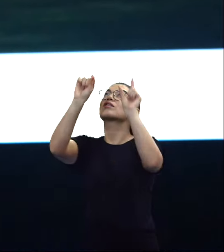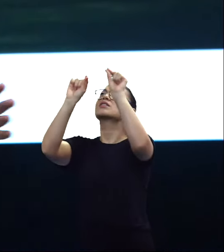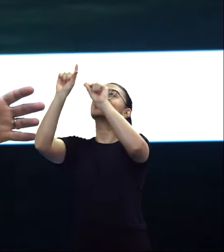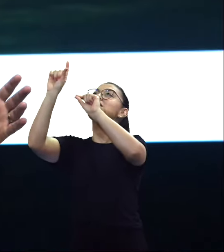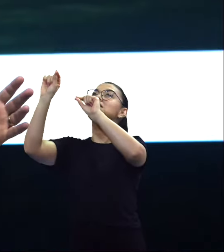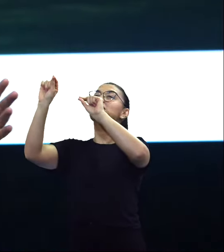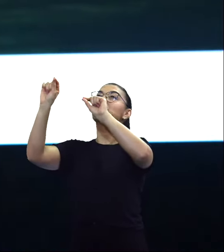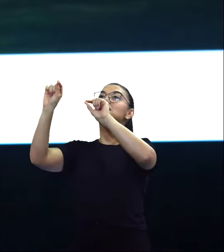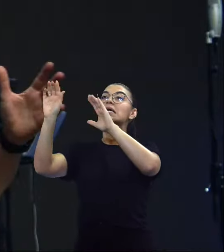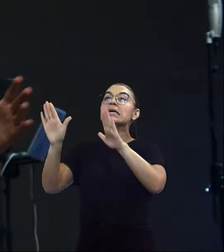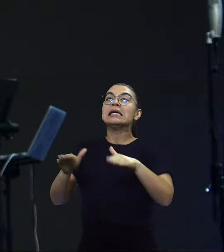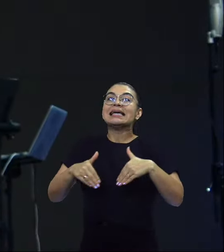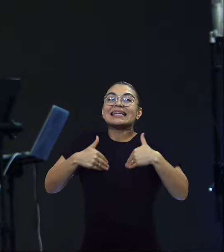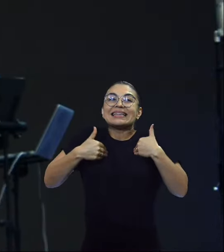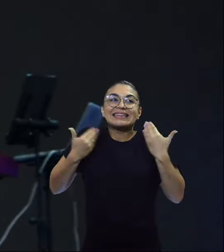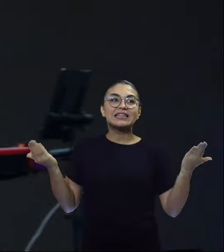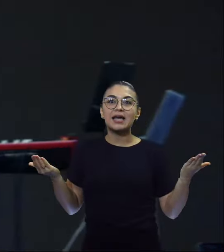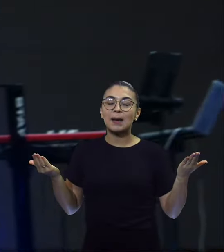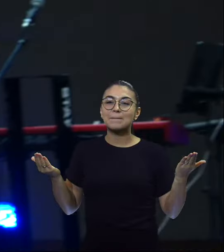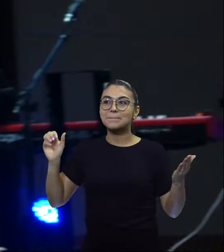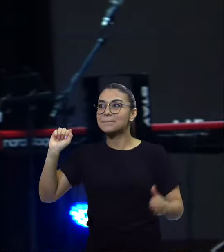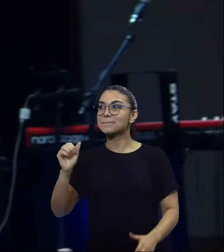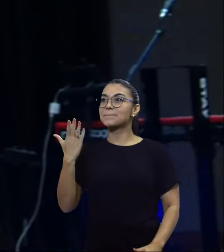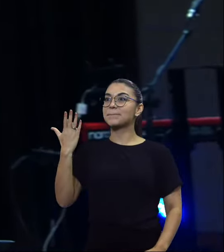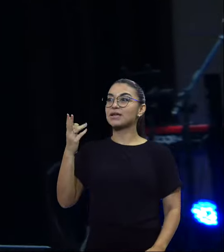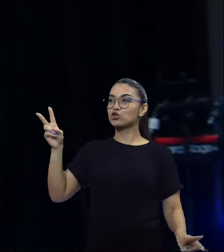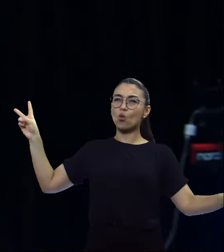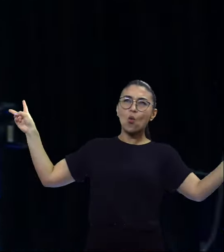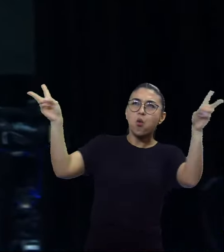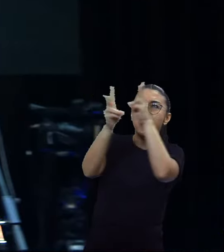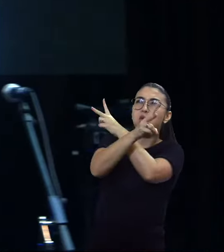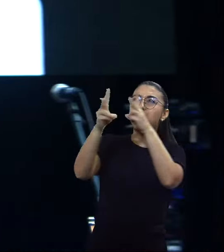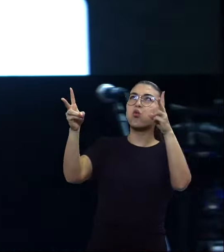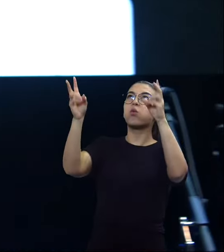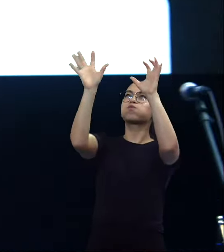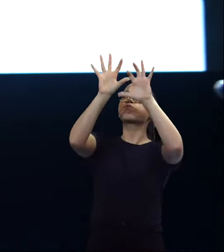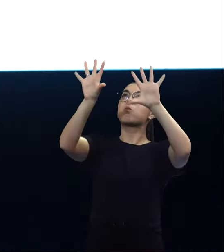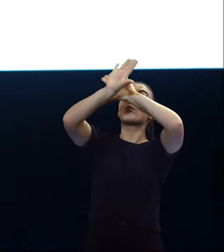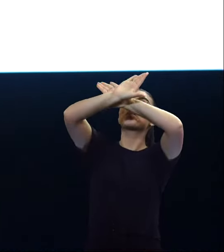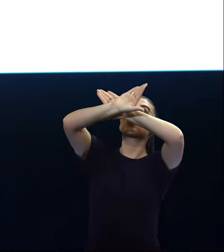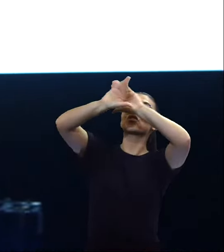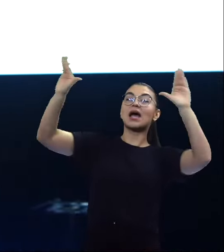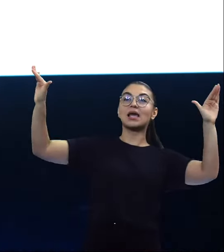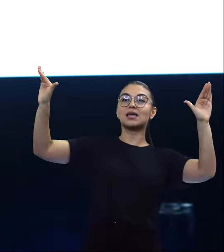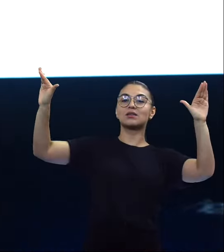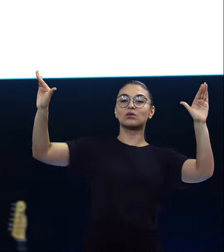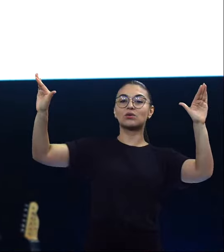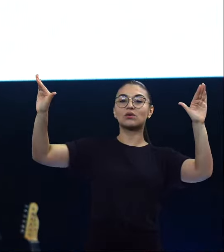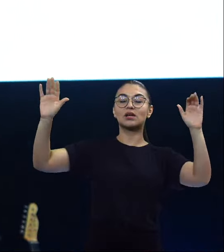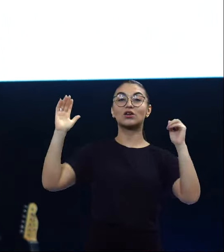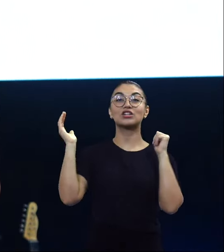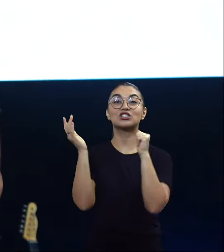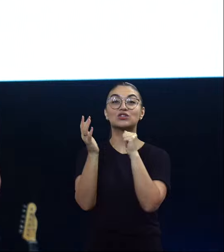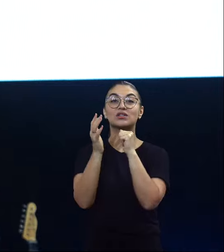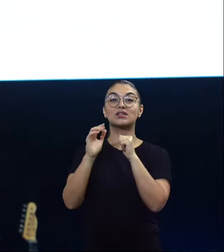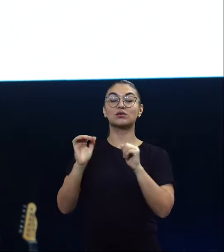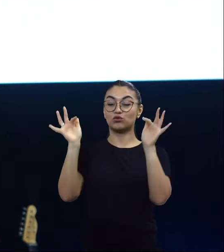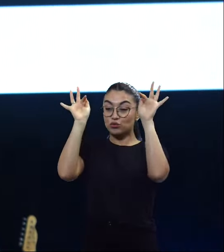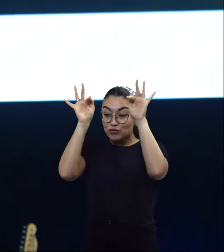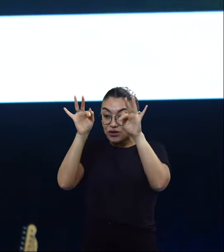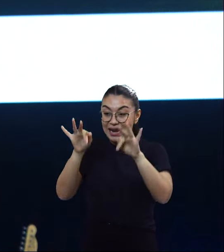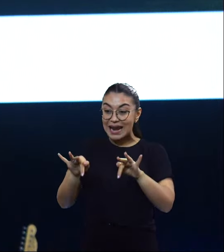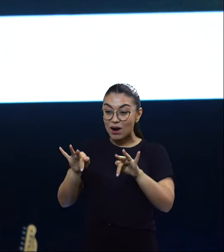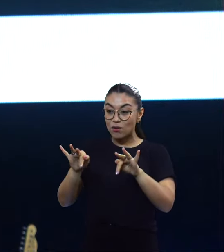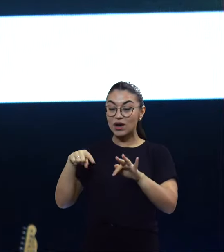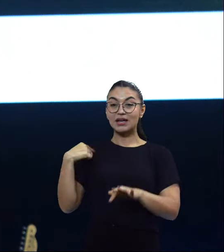vento, gente, muito diferente, levou as nuvens embora e a gente conseguiu fazer o culto inteiro, mas na hora do amém começou a dar um chuvisco, conseguimos